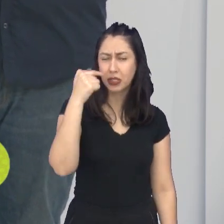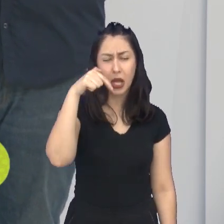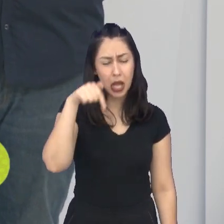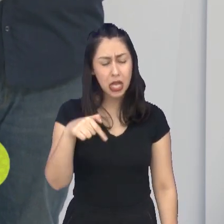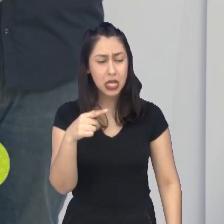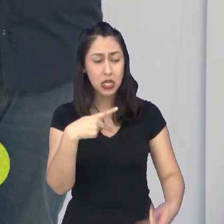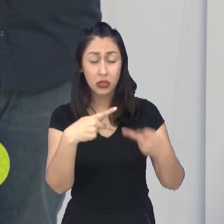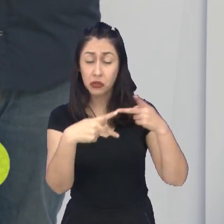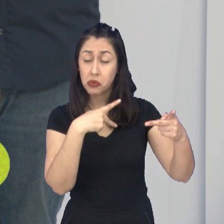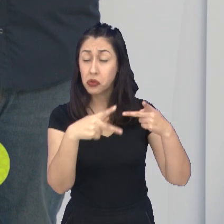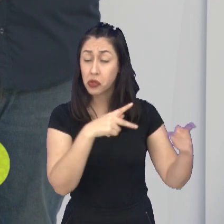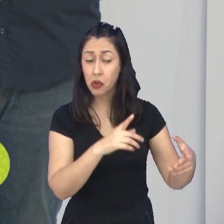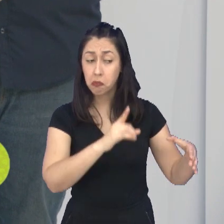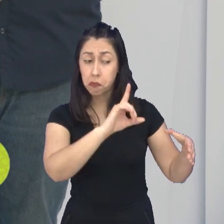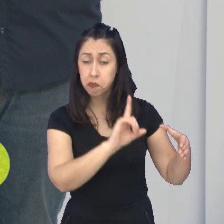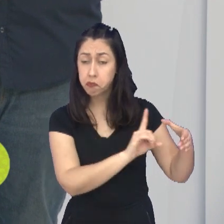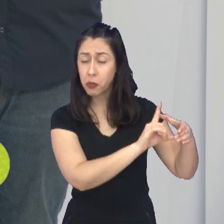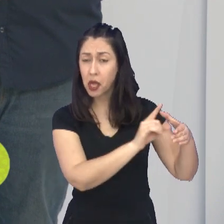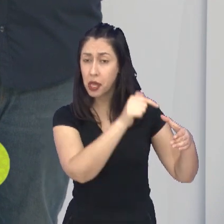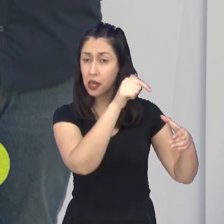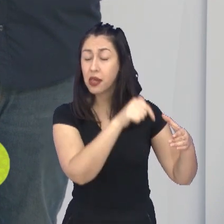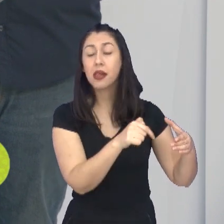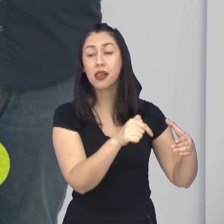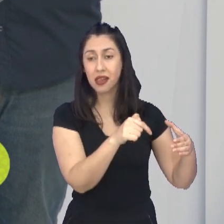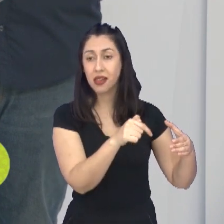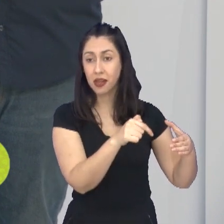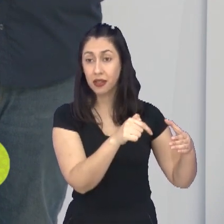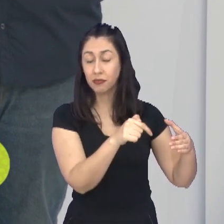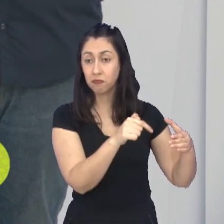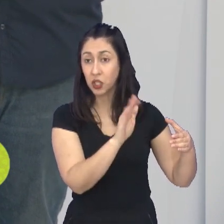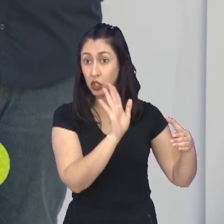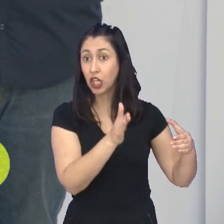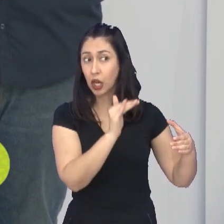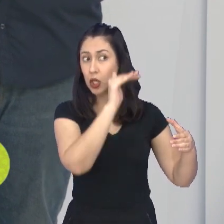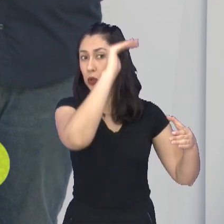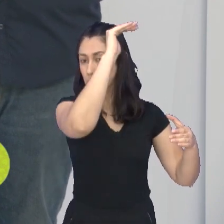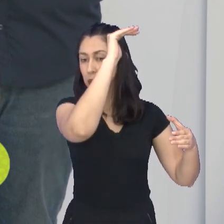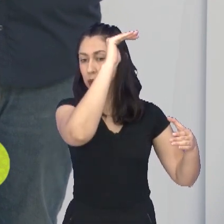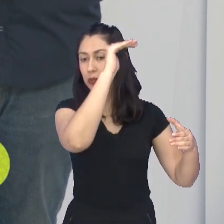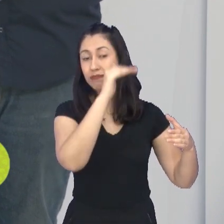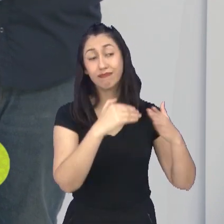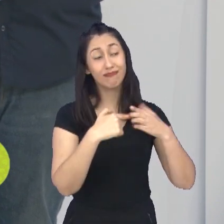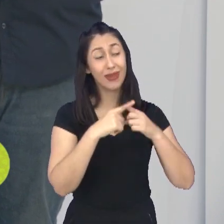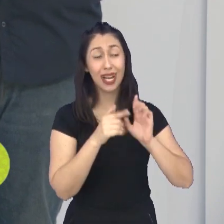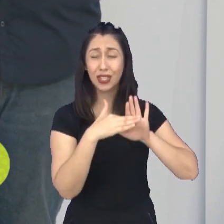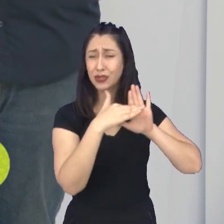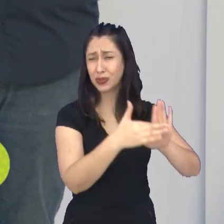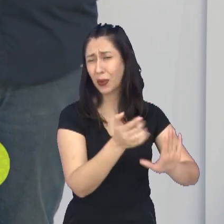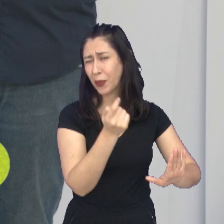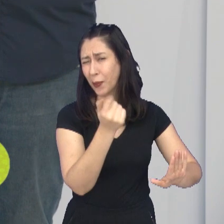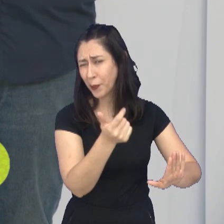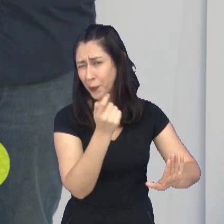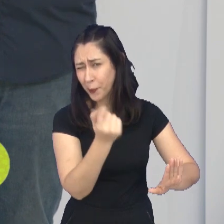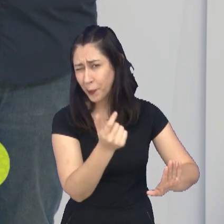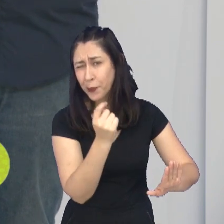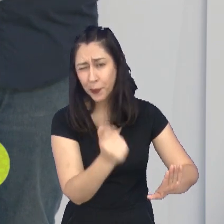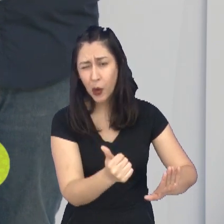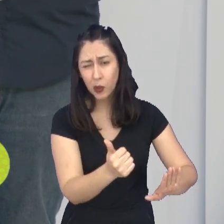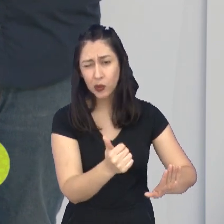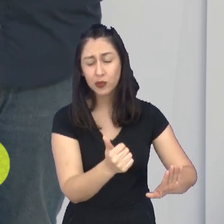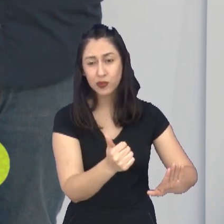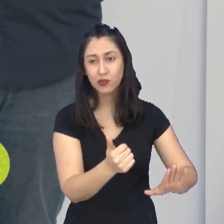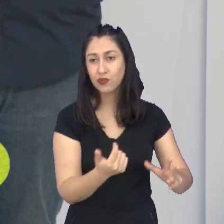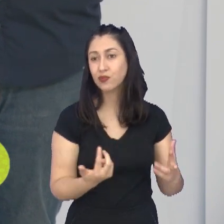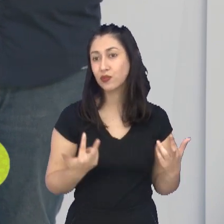é um dos jogadores da equipe do Pinheiros, da equipe adulta do Pinheiros, que também não ajudou muita coisa o time pinheirense, como disse